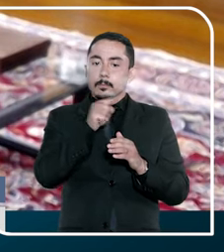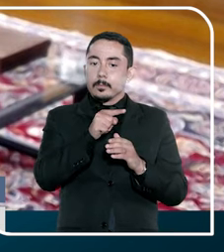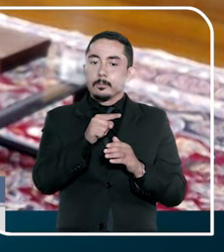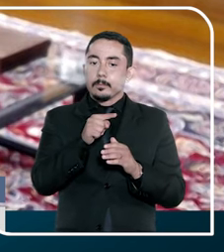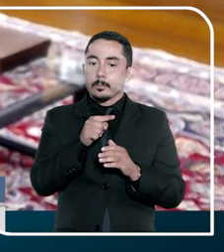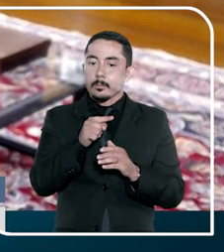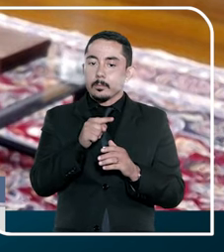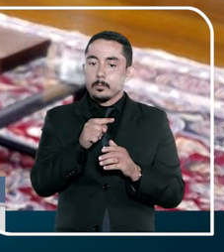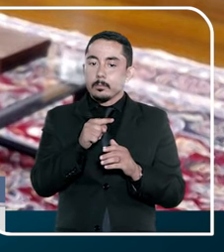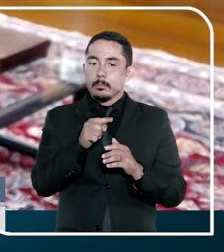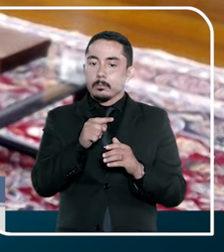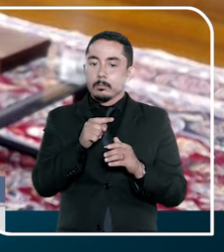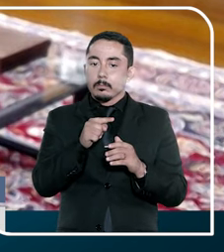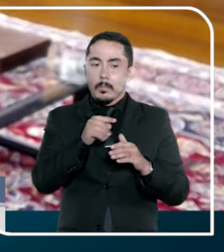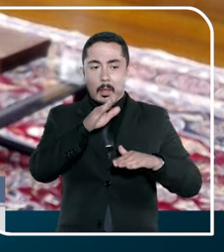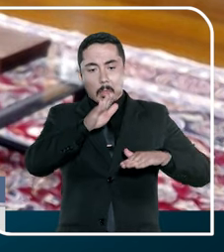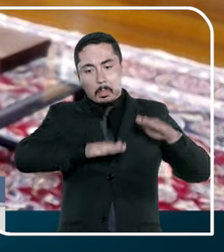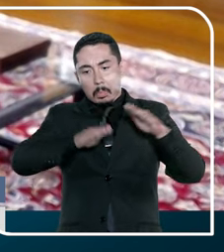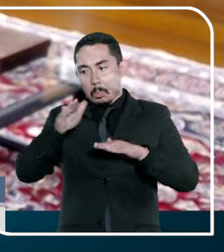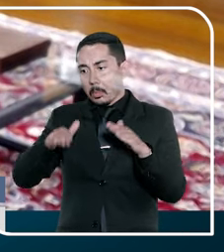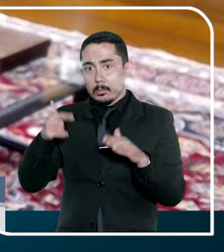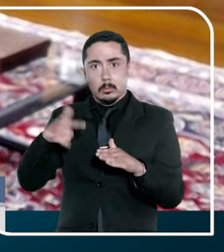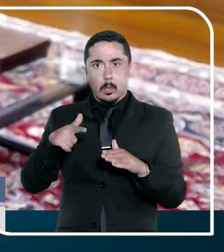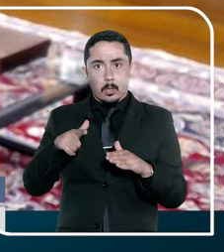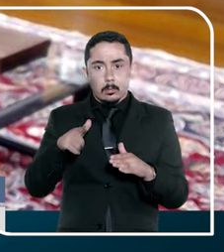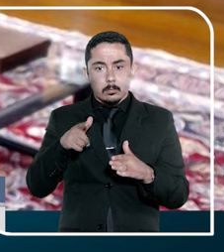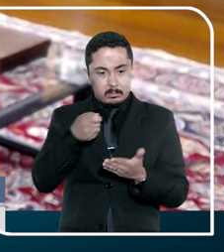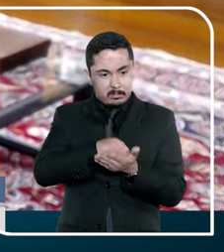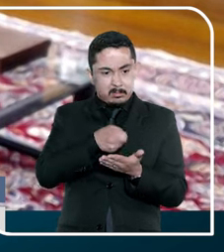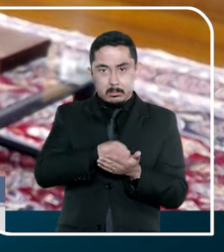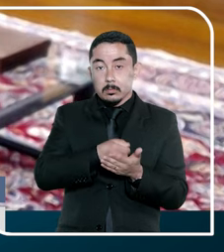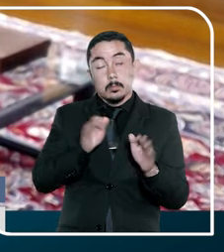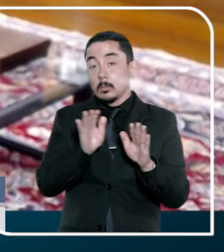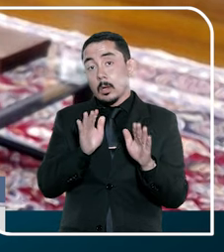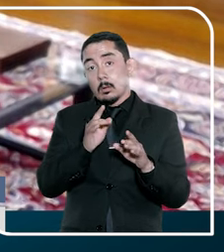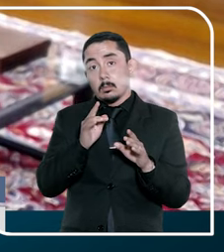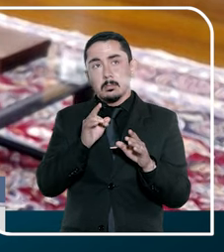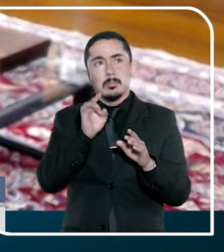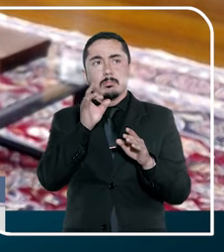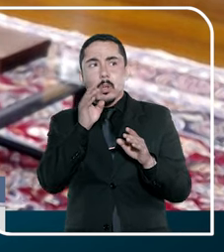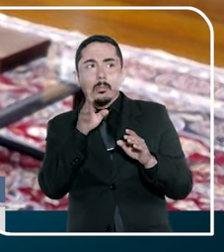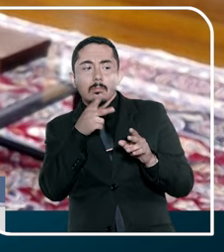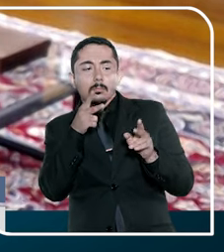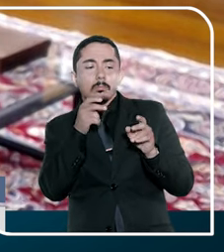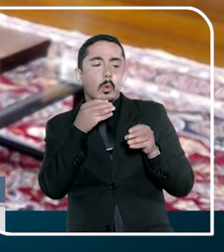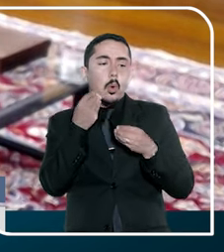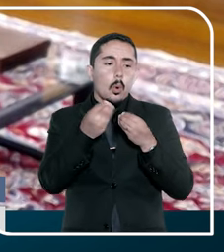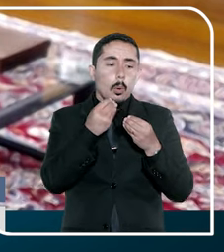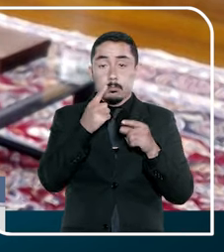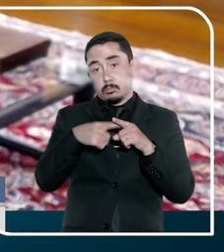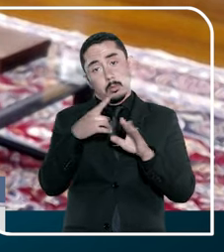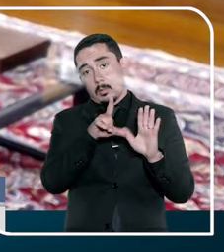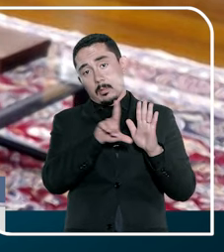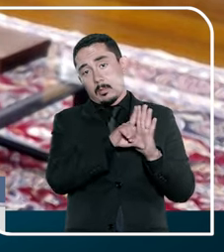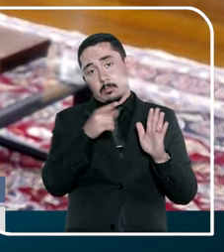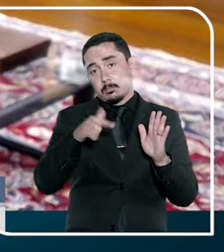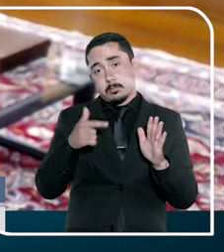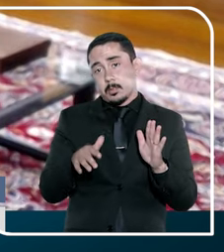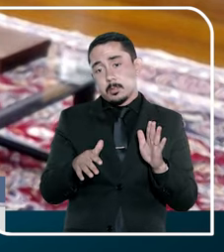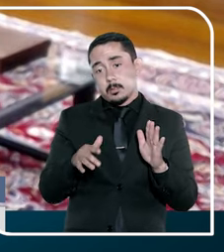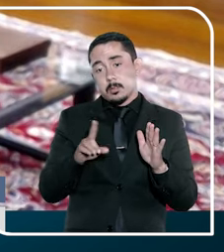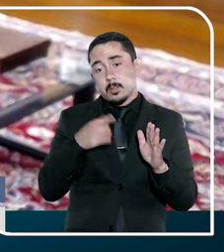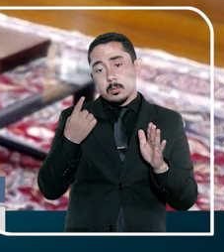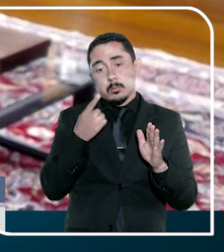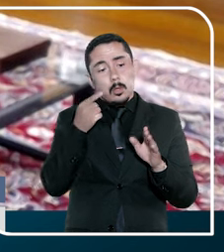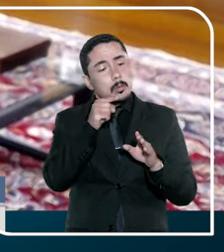inflex simpes eles são uma referência porque a lei não diz né são apenas para nós tentar dar alguma